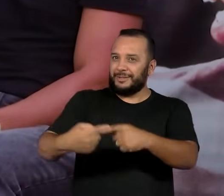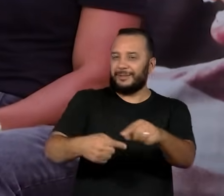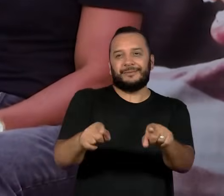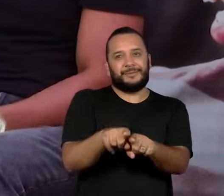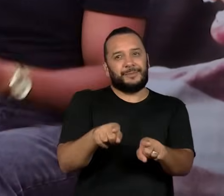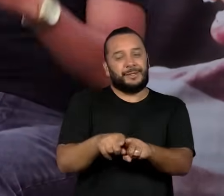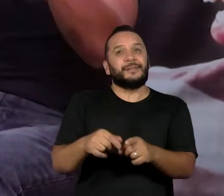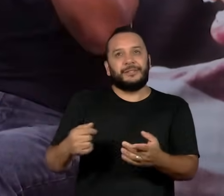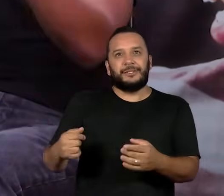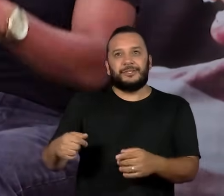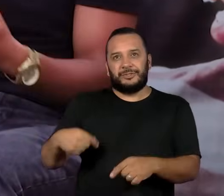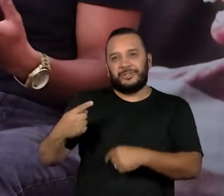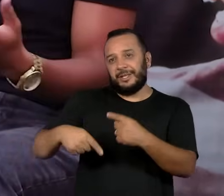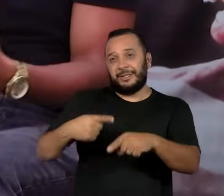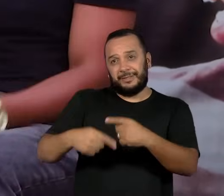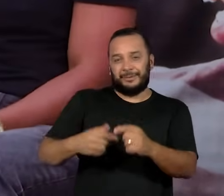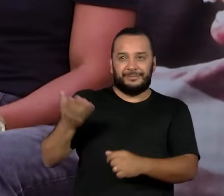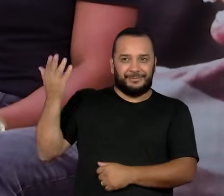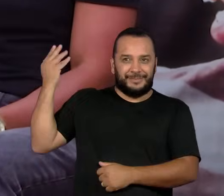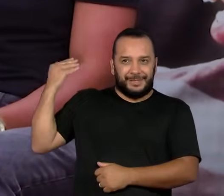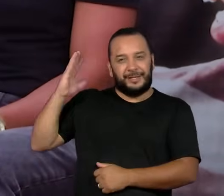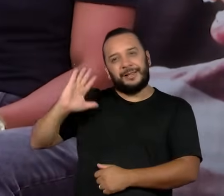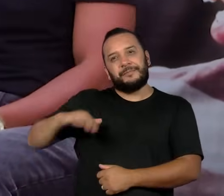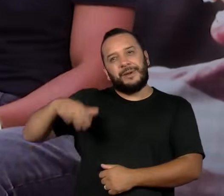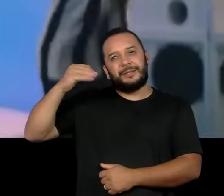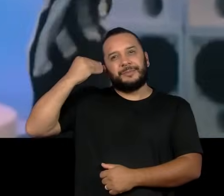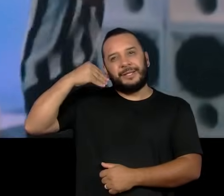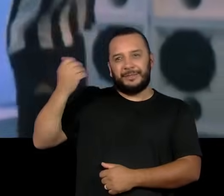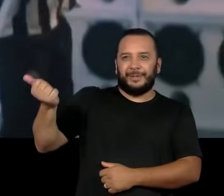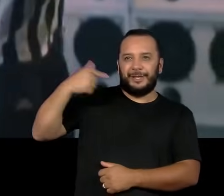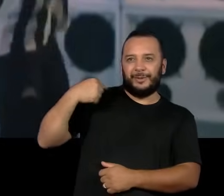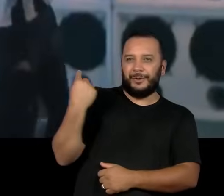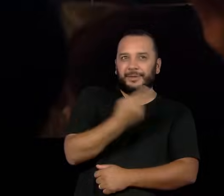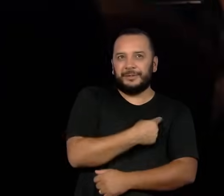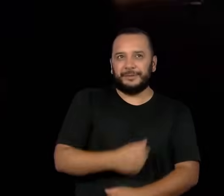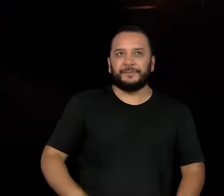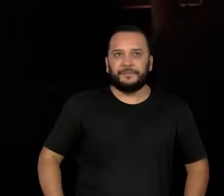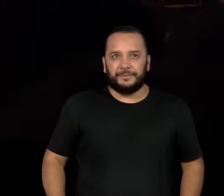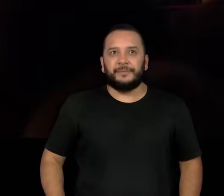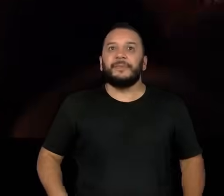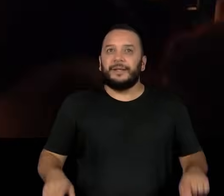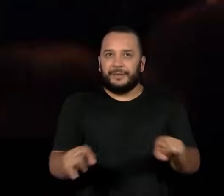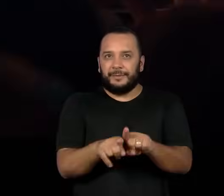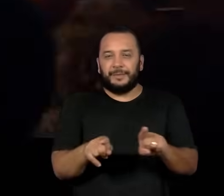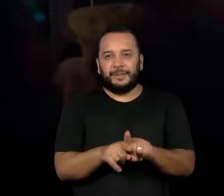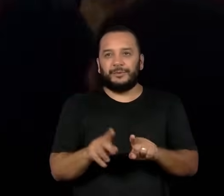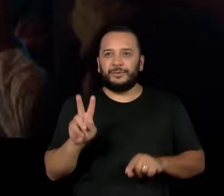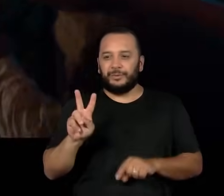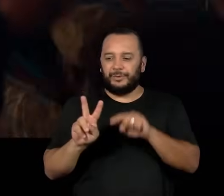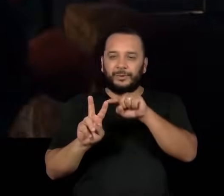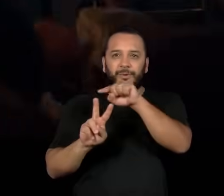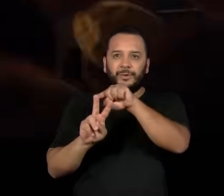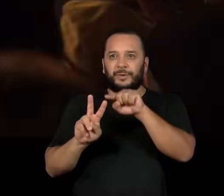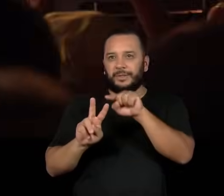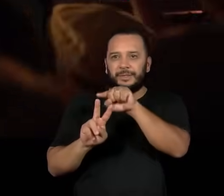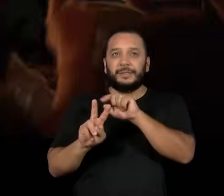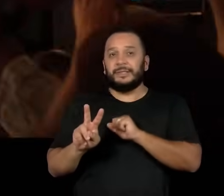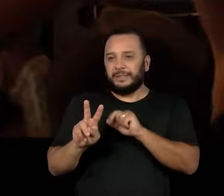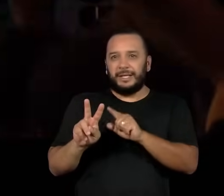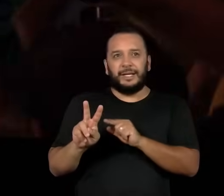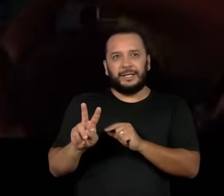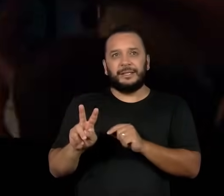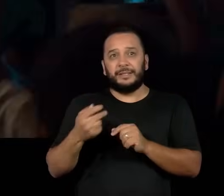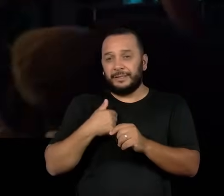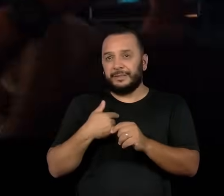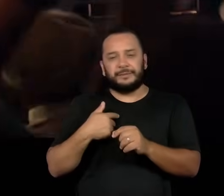geração que tá um pouco mais avançada, que tem mais experiência que a gente, sabe? E falando da dupla, eu acho que não é nem a busca do sucesso, mas assim,